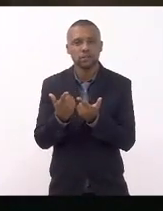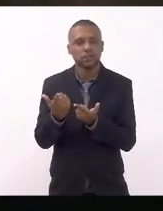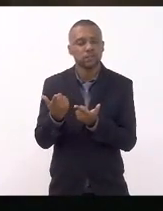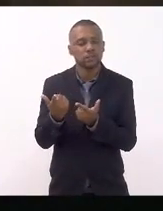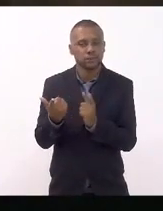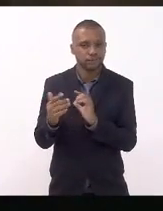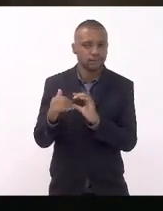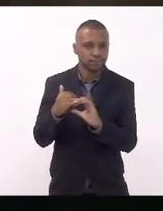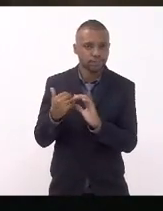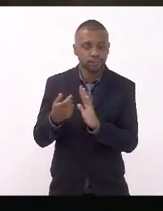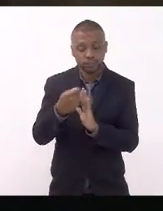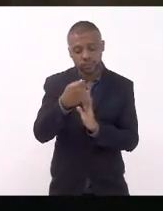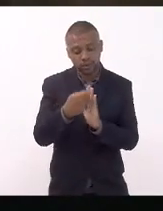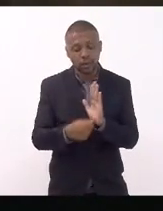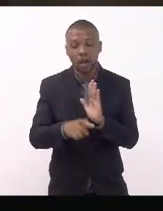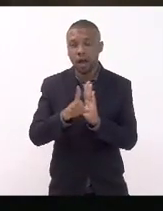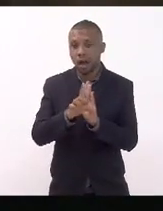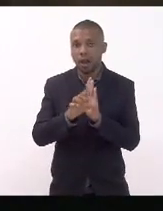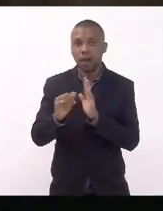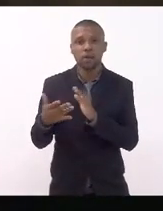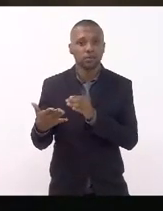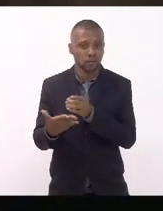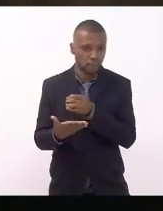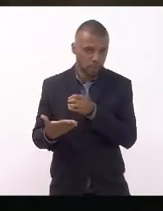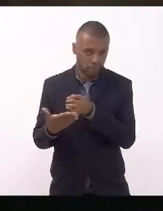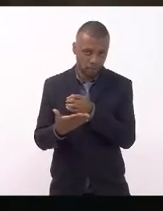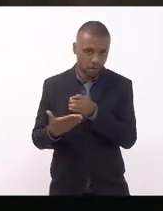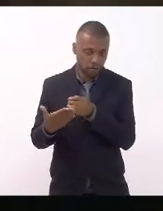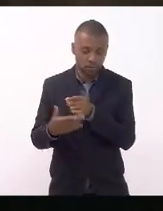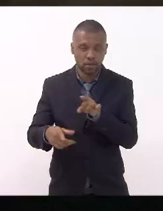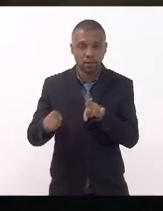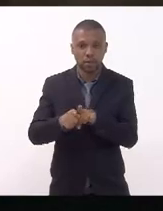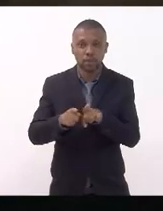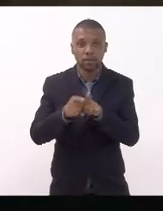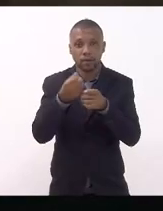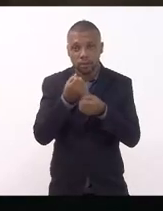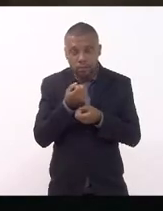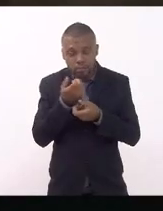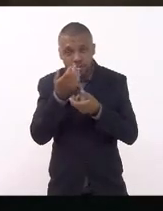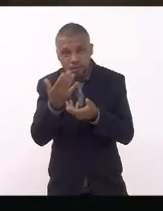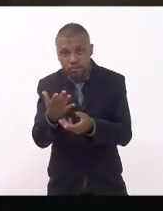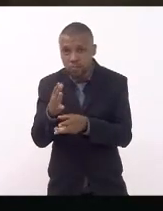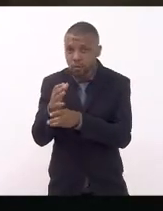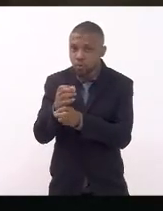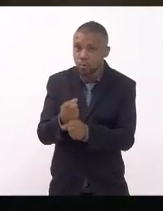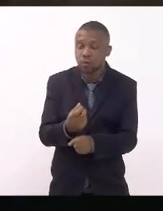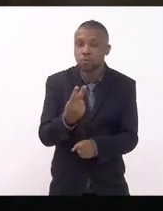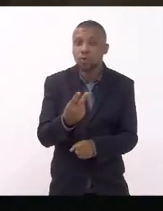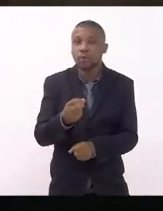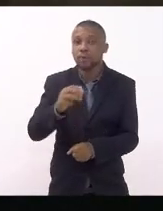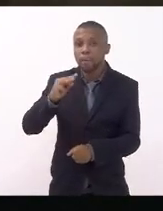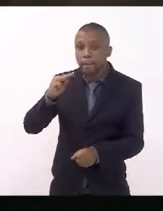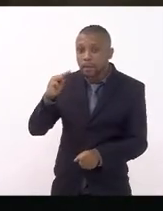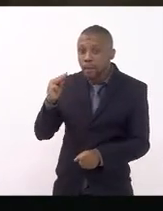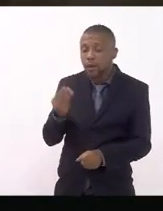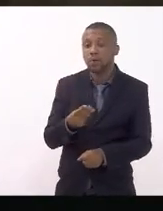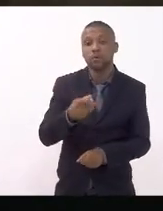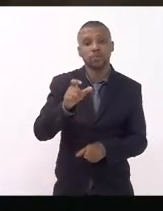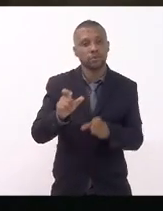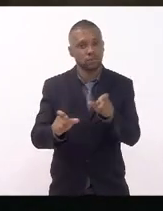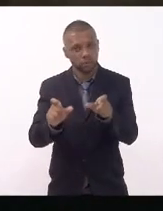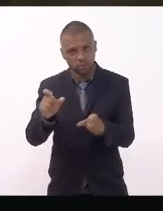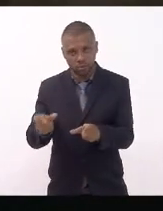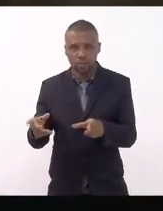mensagem contendo a lei do piso e fala isso para mais de 2 milhões de pessoas, porque